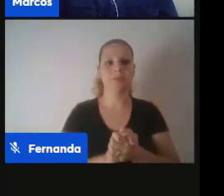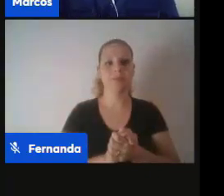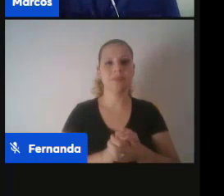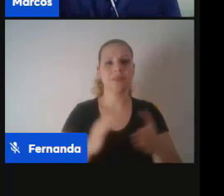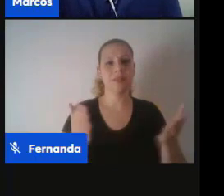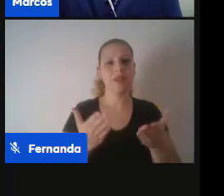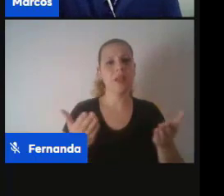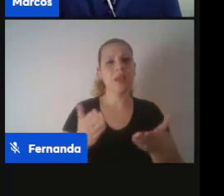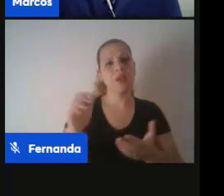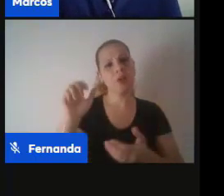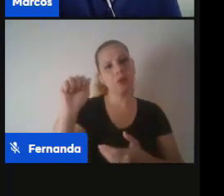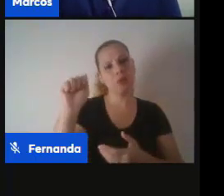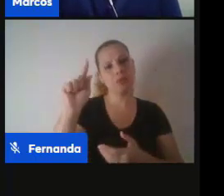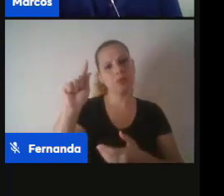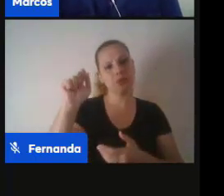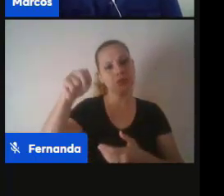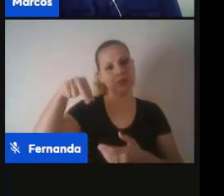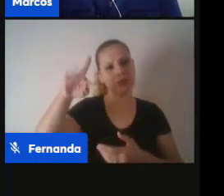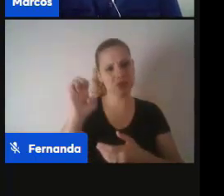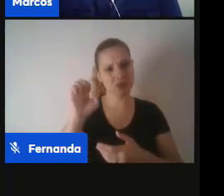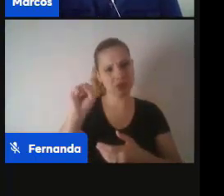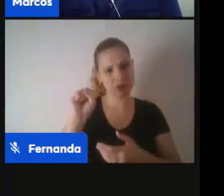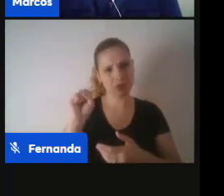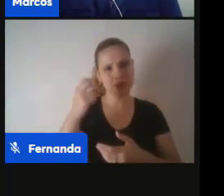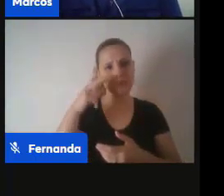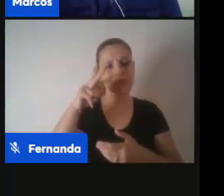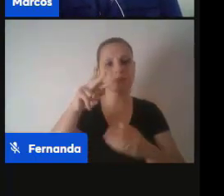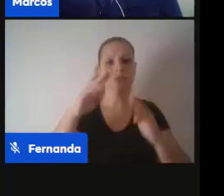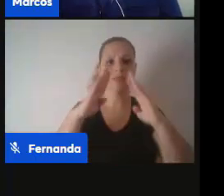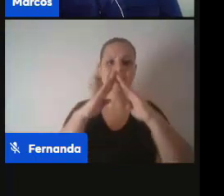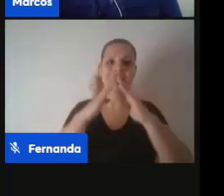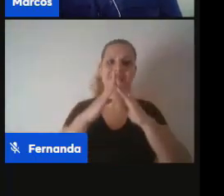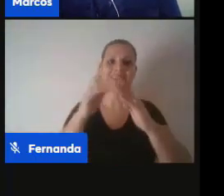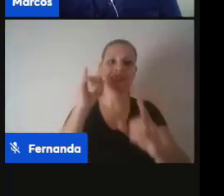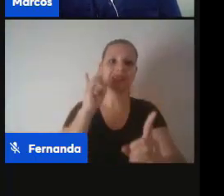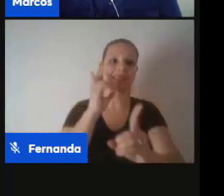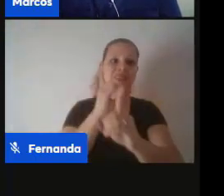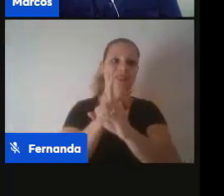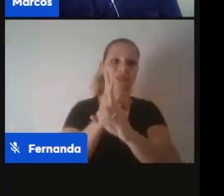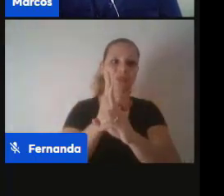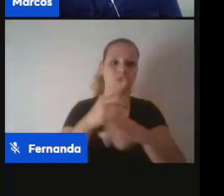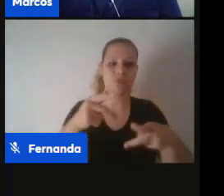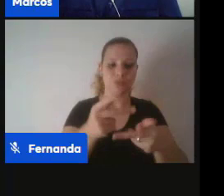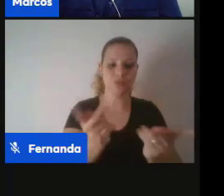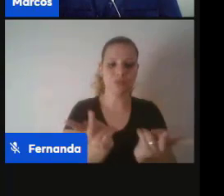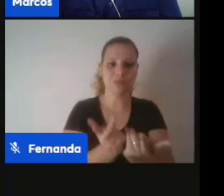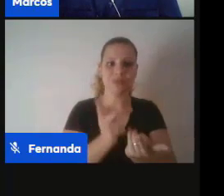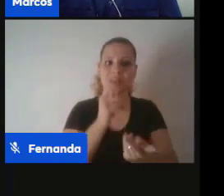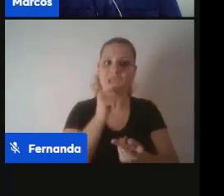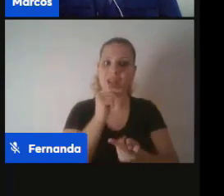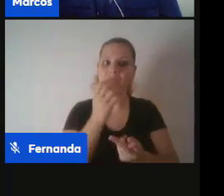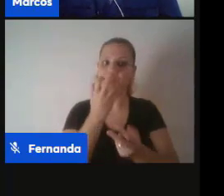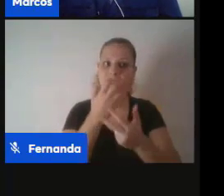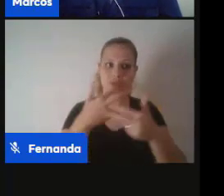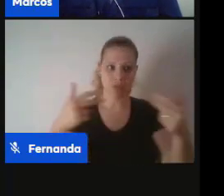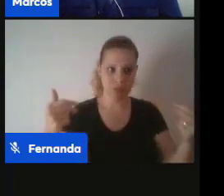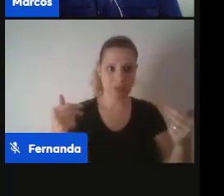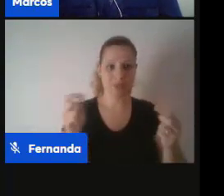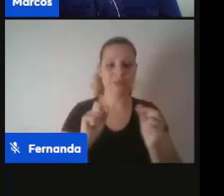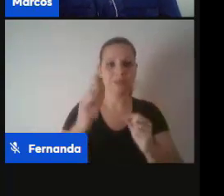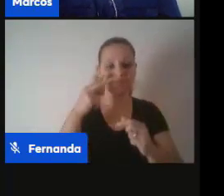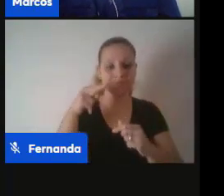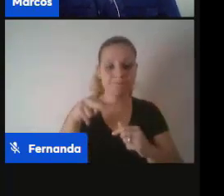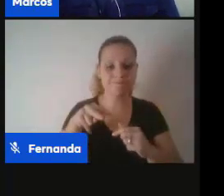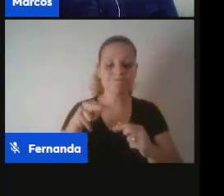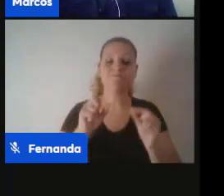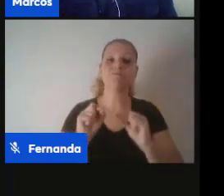foi nas residências, foi encontrado o foco do Aedes aegypti no bebedouro dos animais. Tá? É um